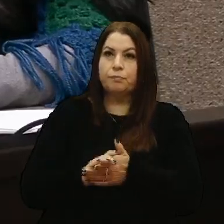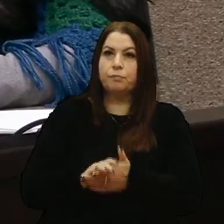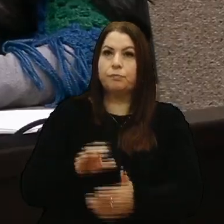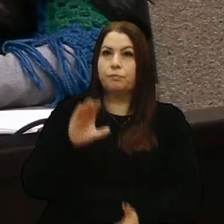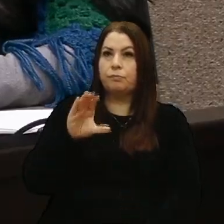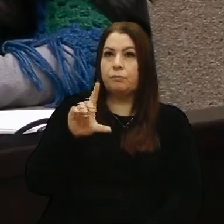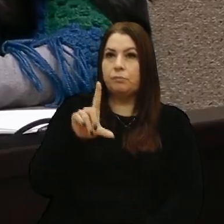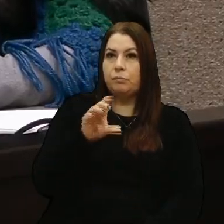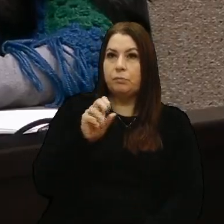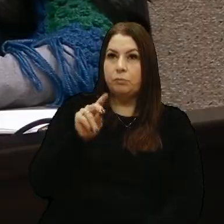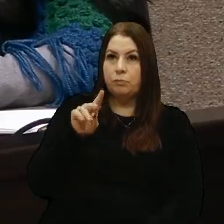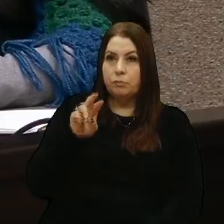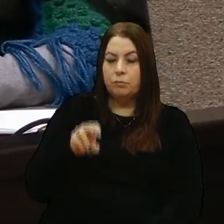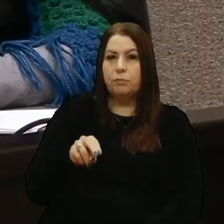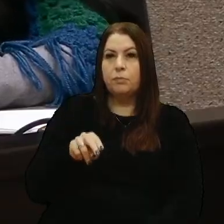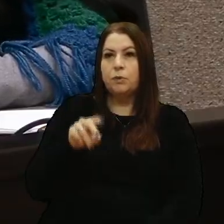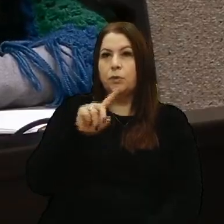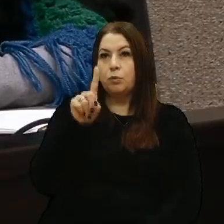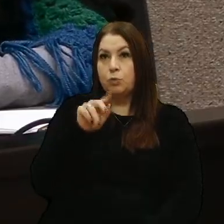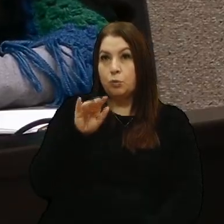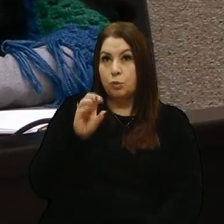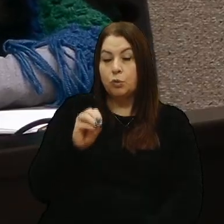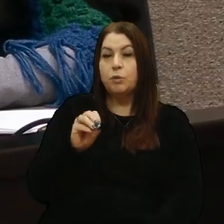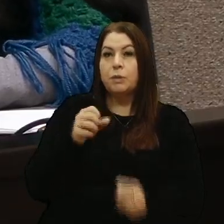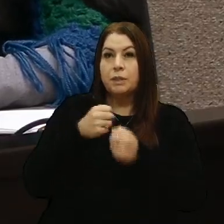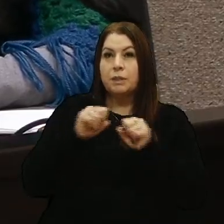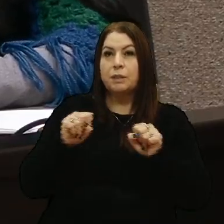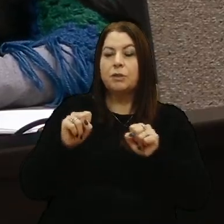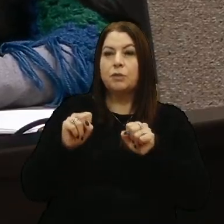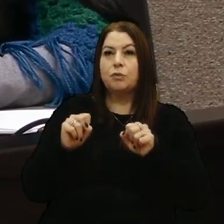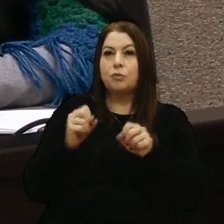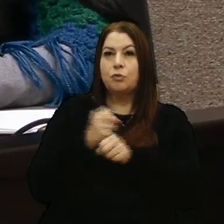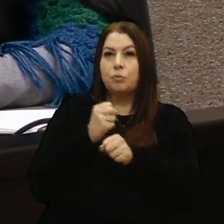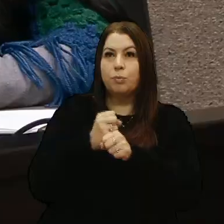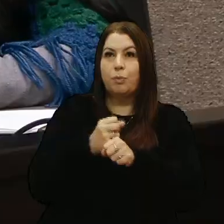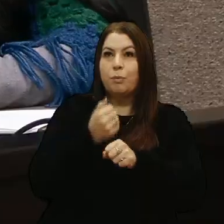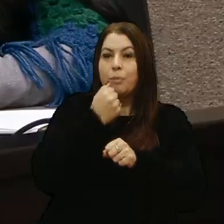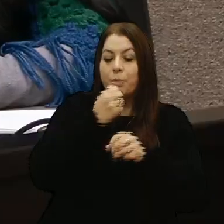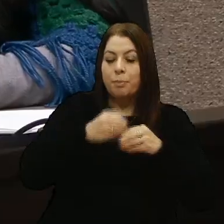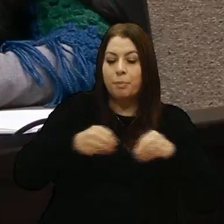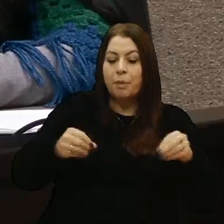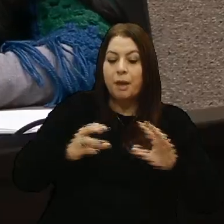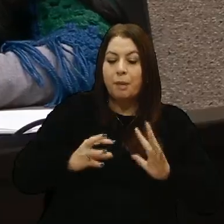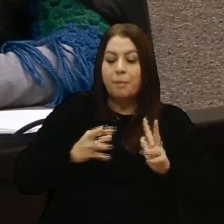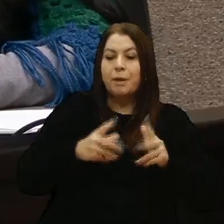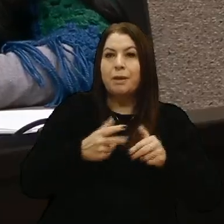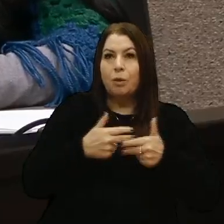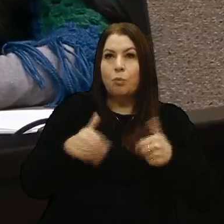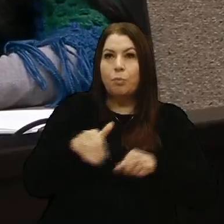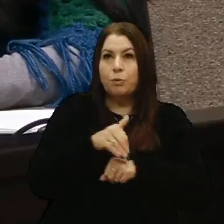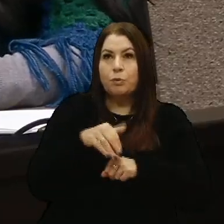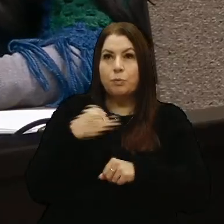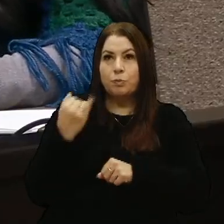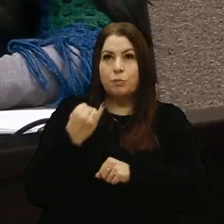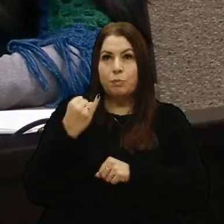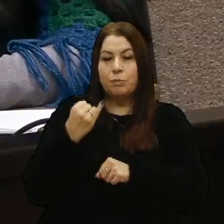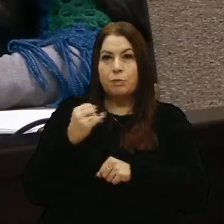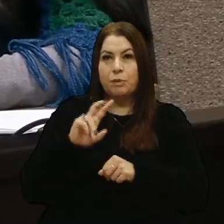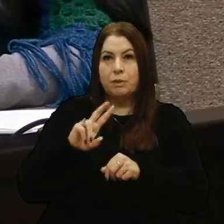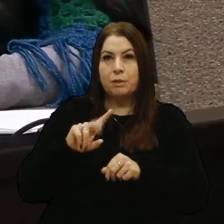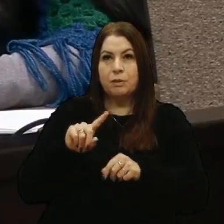Clodoreu Osório, né, que trabalha lá na Secretaria de Obras, com a questão do cascalhamento e patrulhamento em algumas vias importantes da